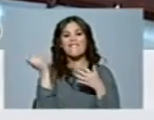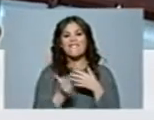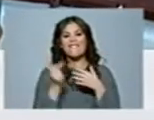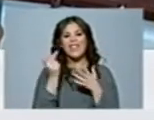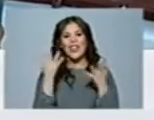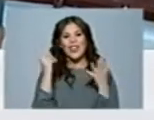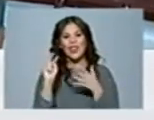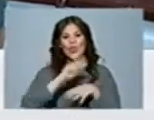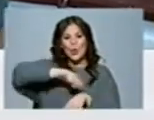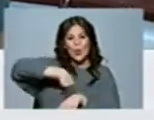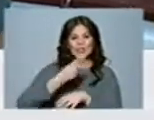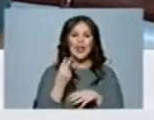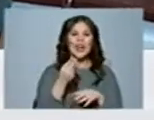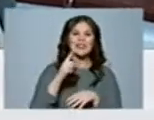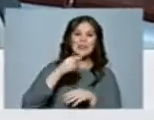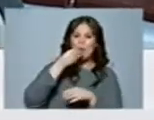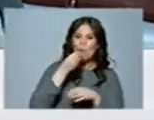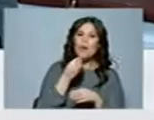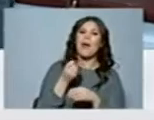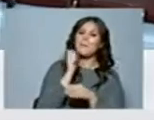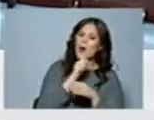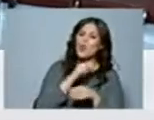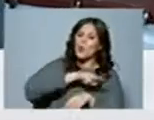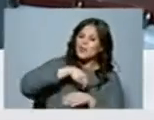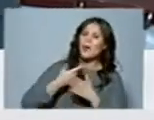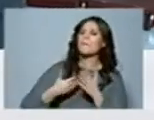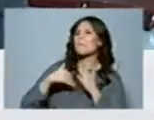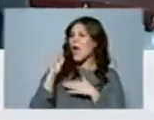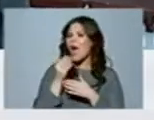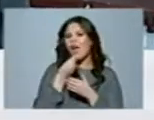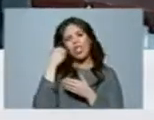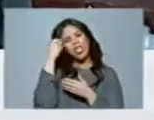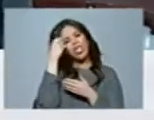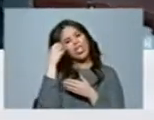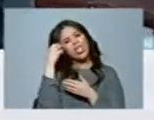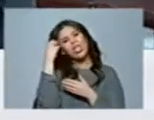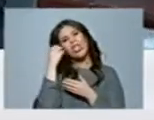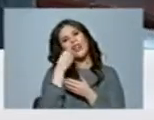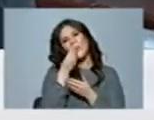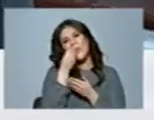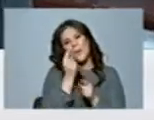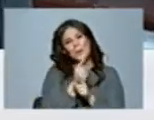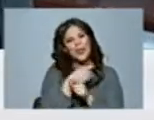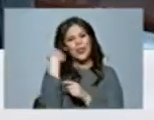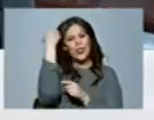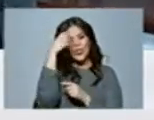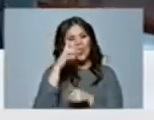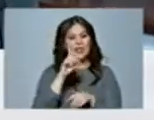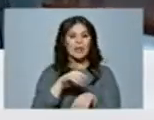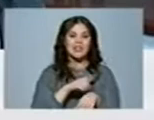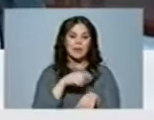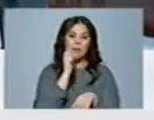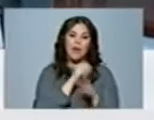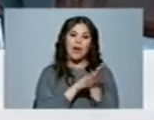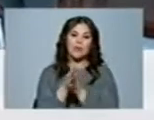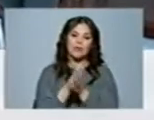porque com calma, com um bom vinho... É preciso apreciar ali a nossa zona toda e, portanto, com o tempo também claro. Pode-se